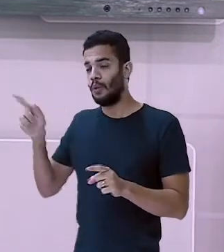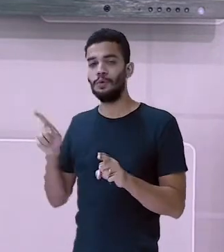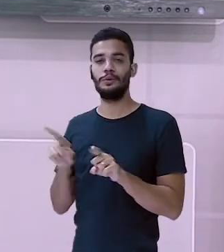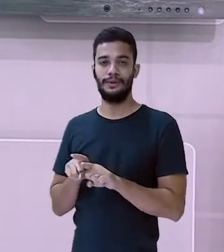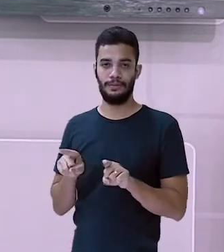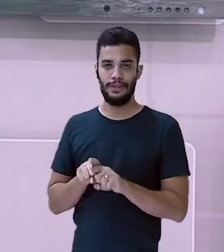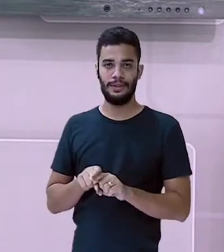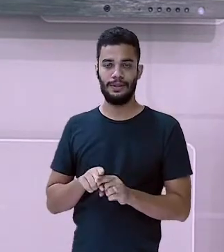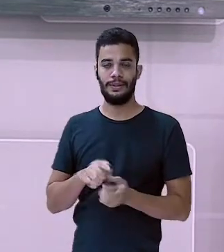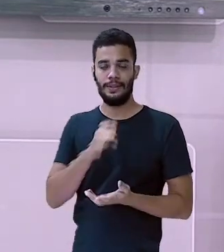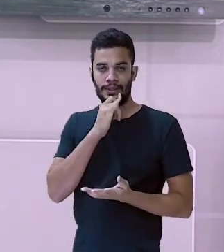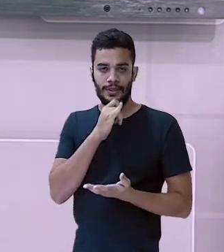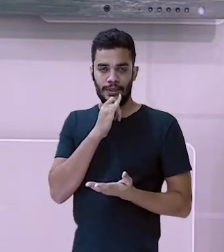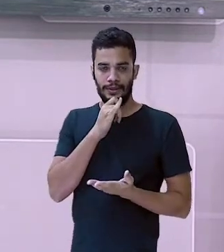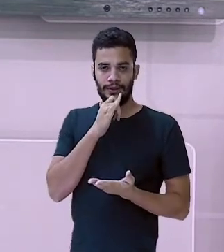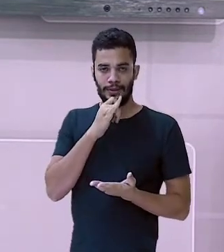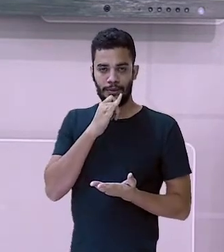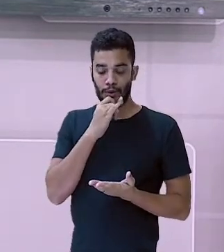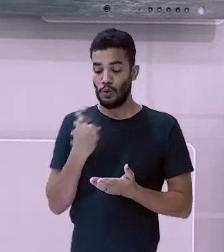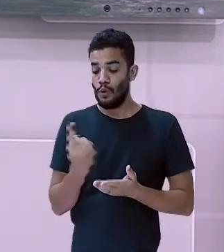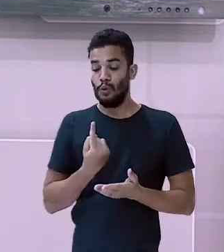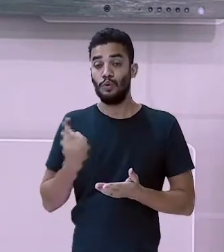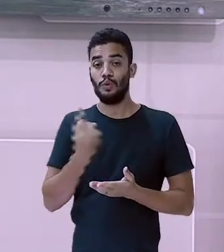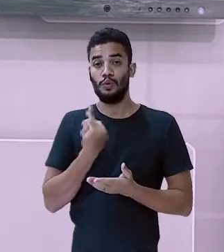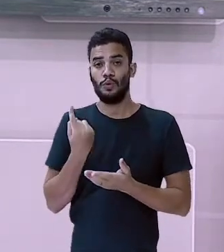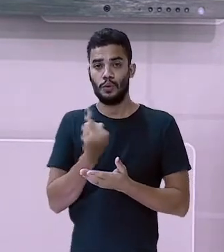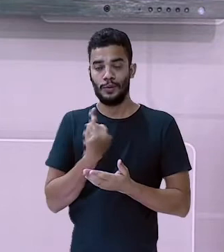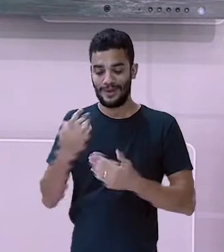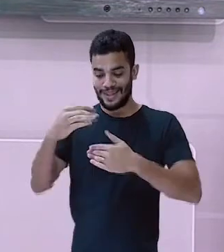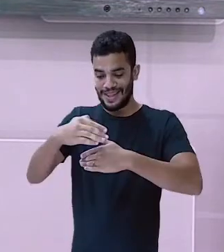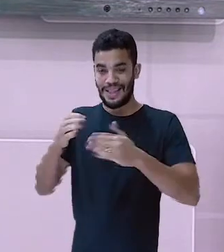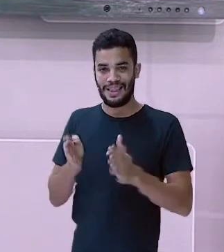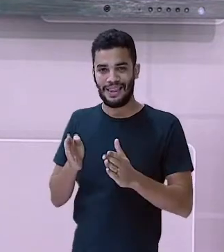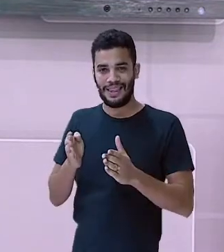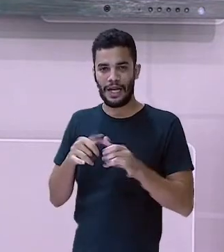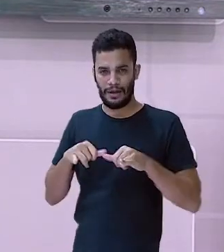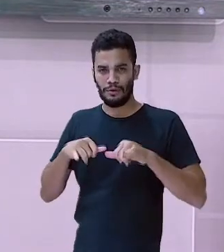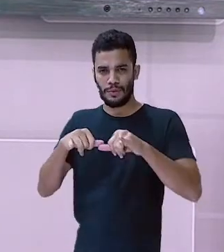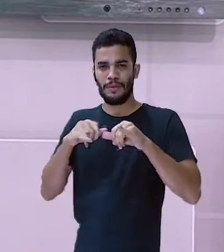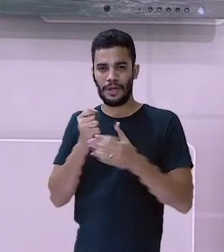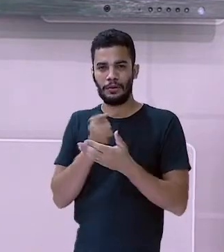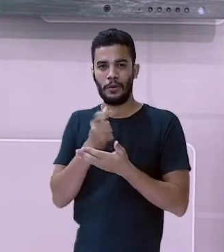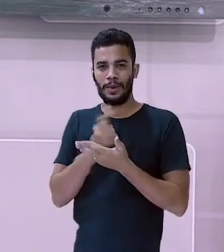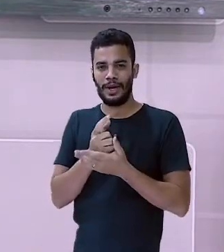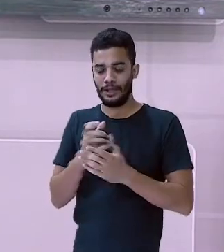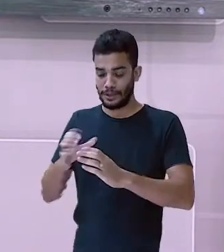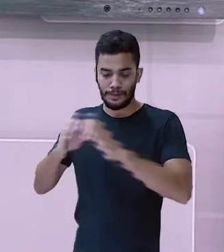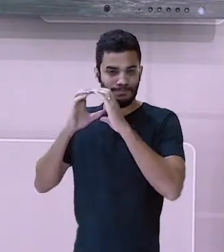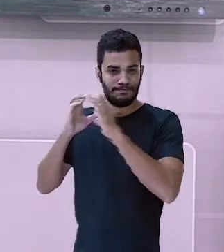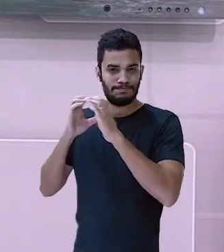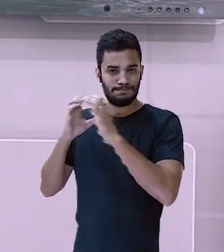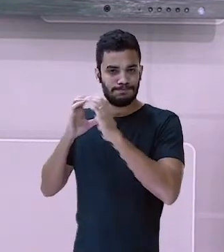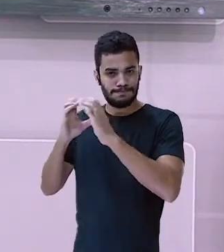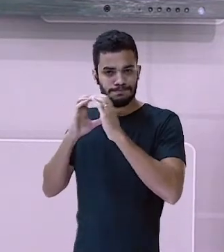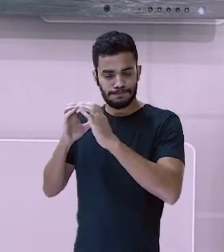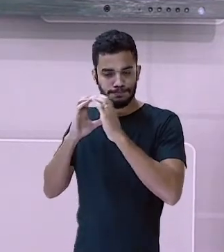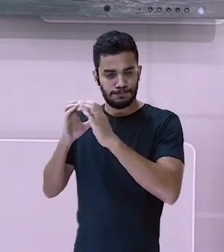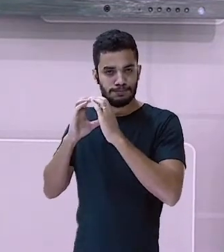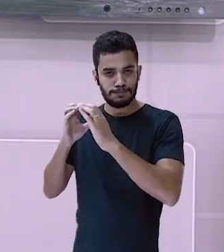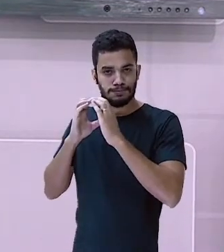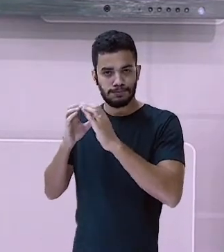garrafinha. Quando a gente olha, percebe-se uma maior concentração no fundo